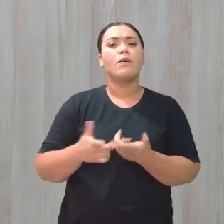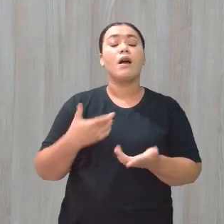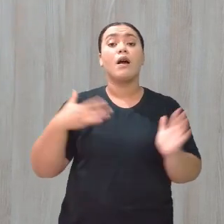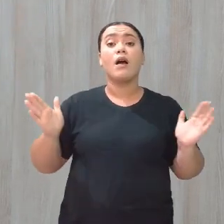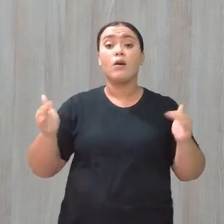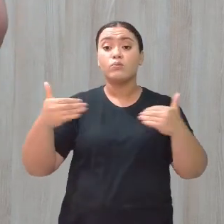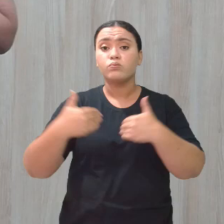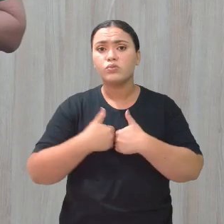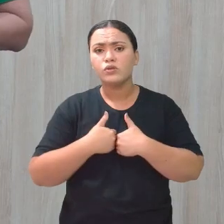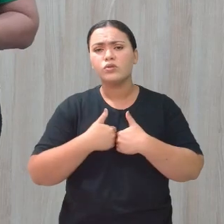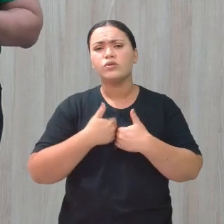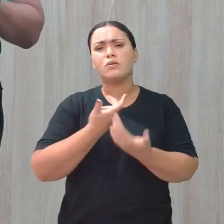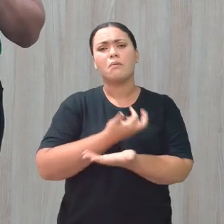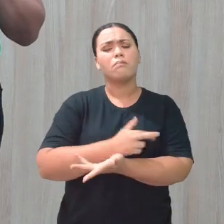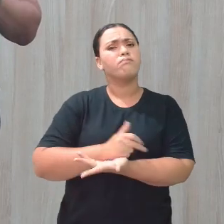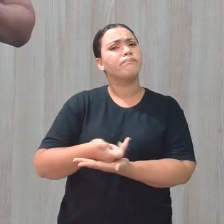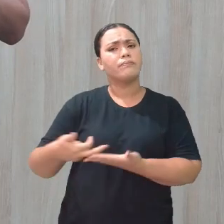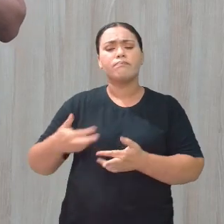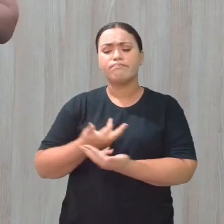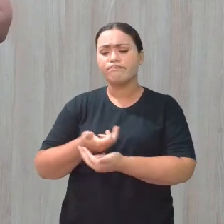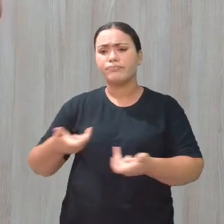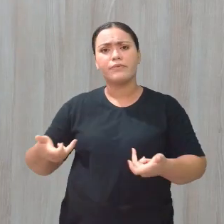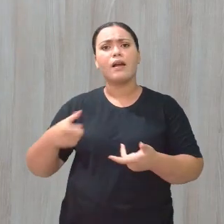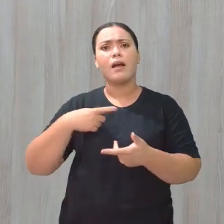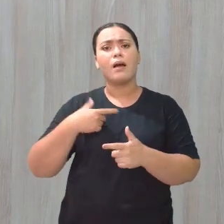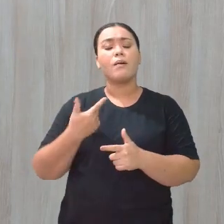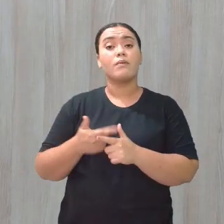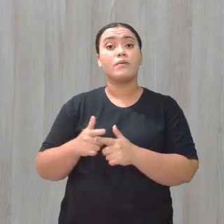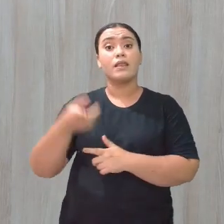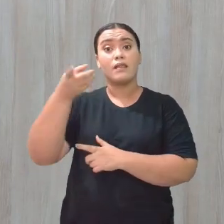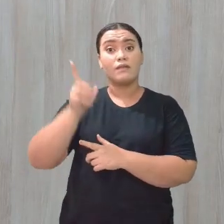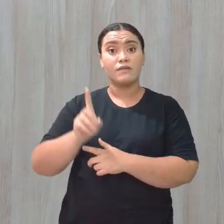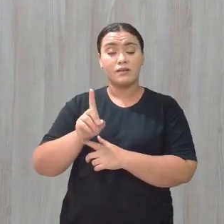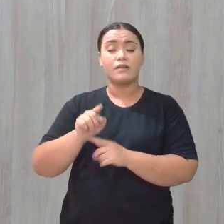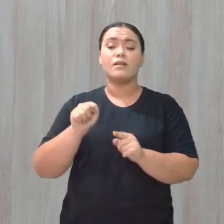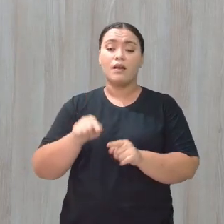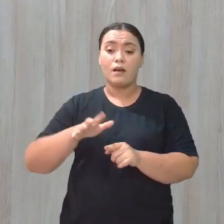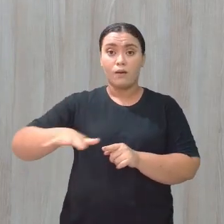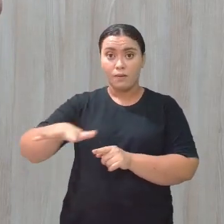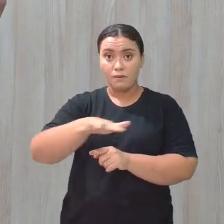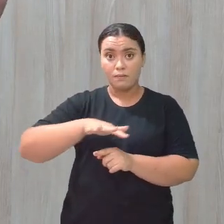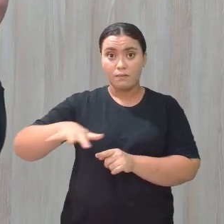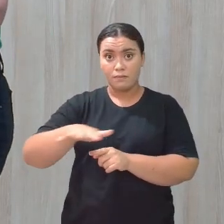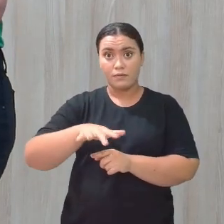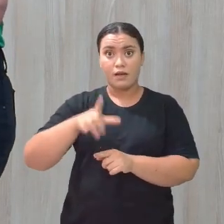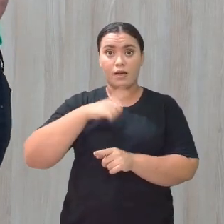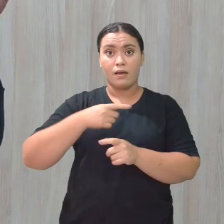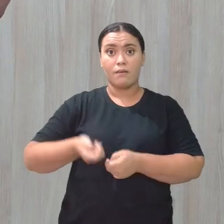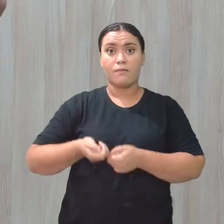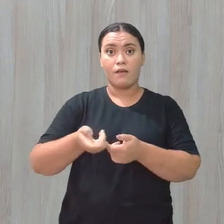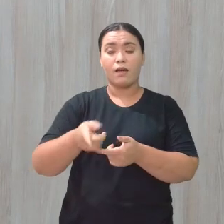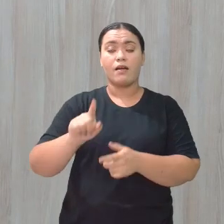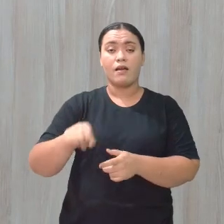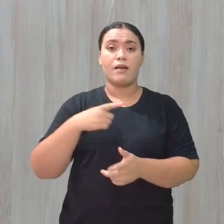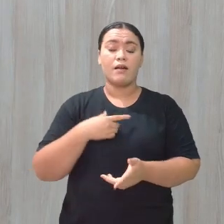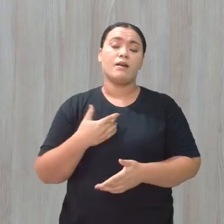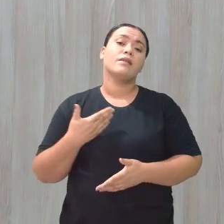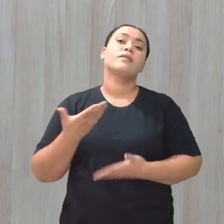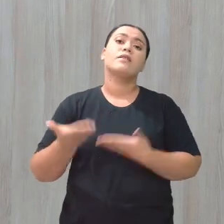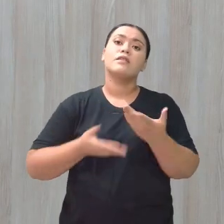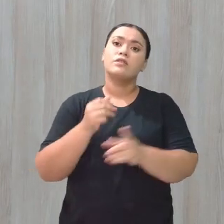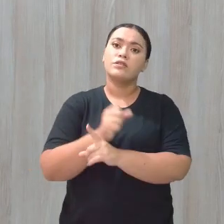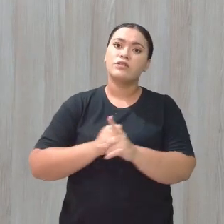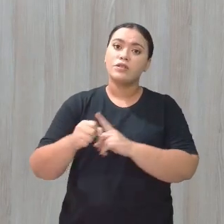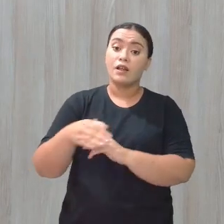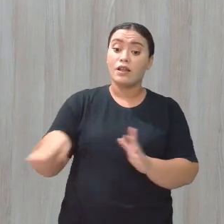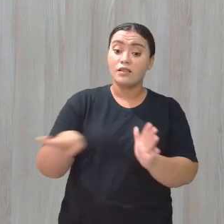do autismo, tá? O público que é deste benefício, dado pela assistência social, que chega